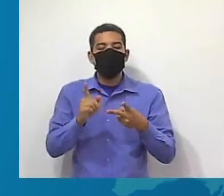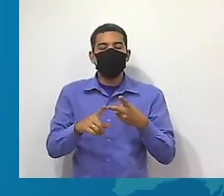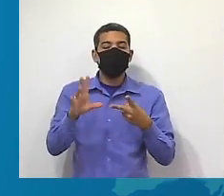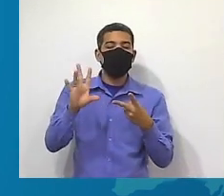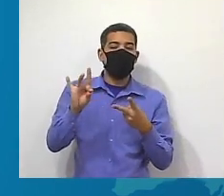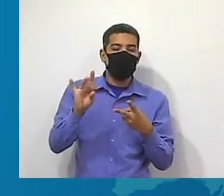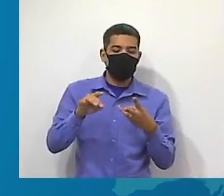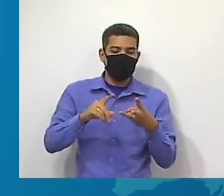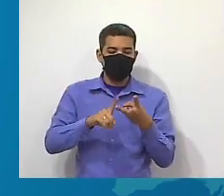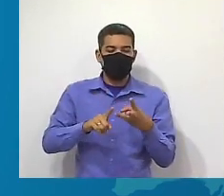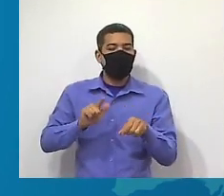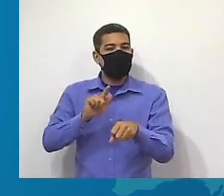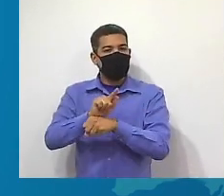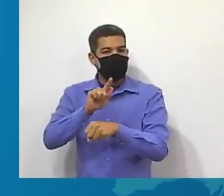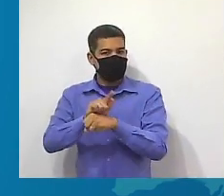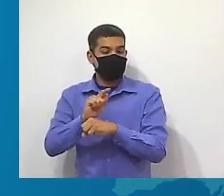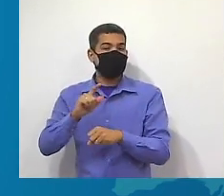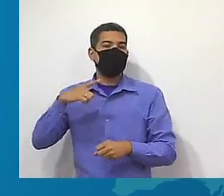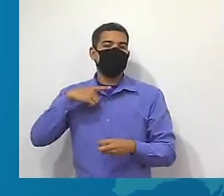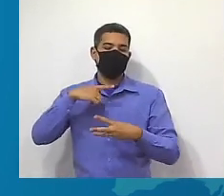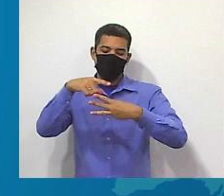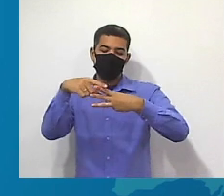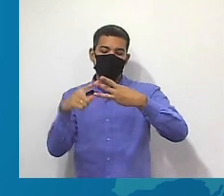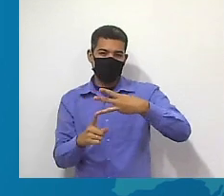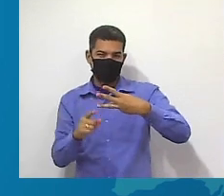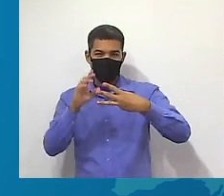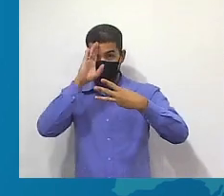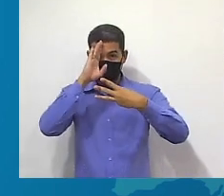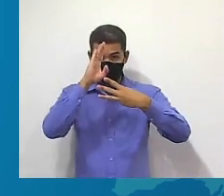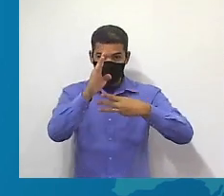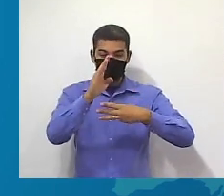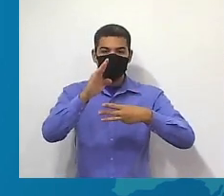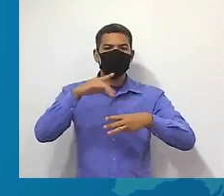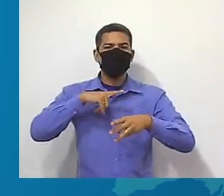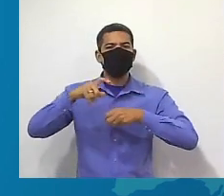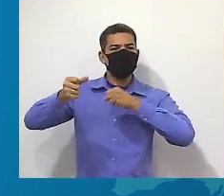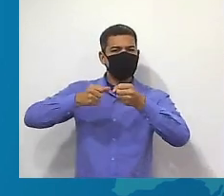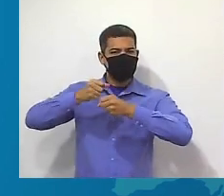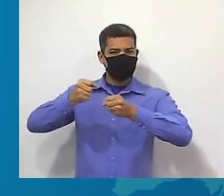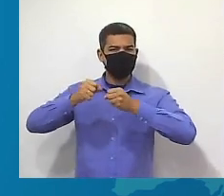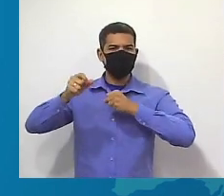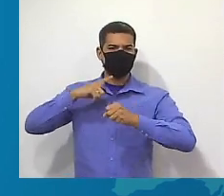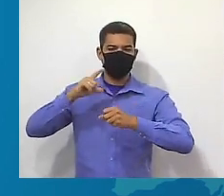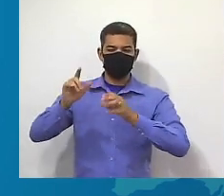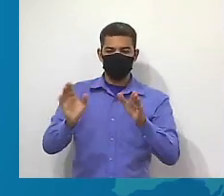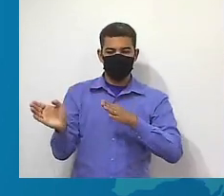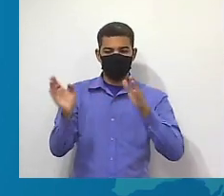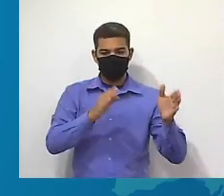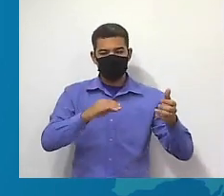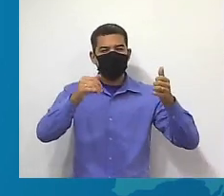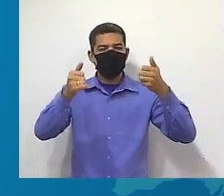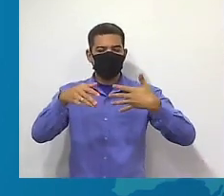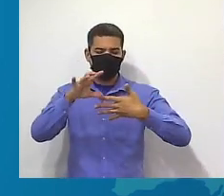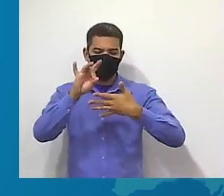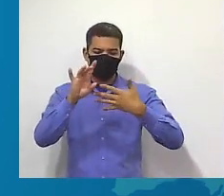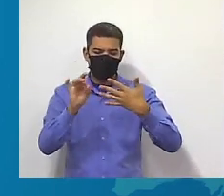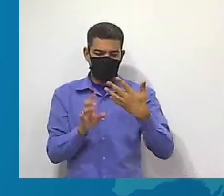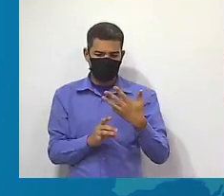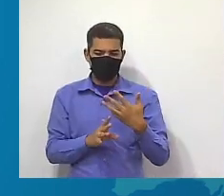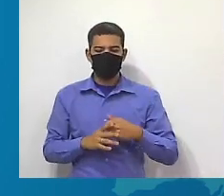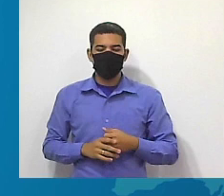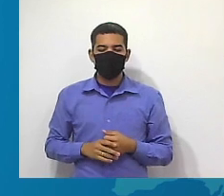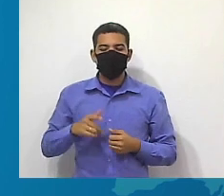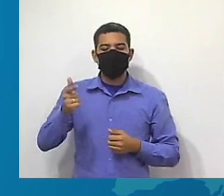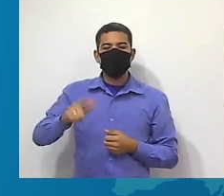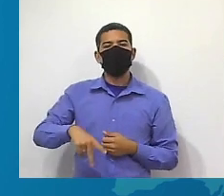e gasoso. Esses são os 3 estados principais. A gente vai discutir um pouquinho melhor eles no próximo slide. A gente tem ainda o